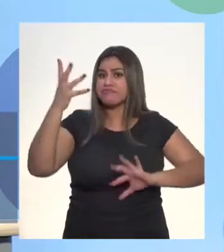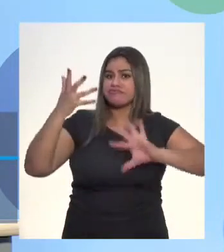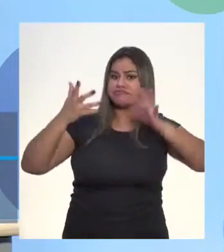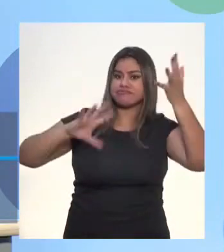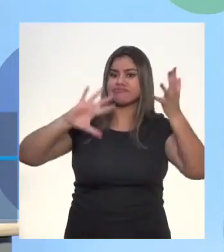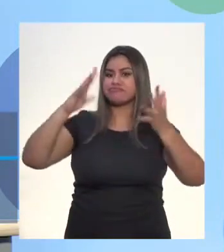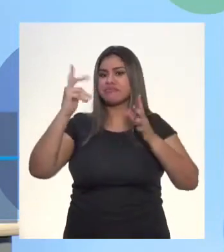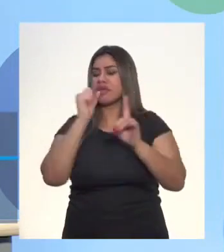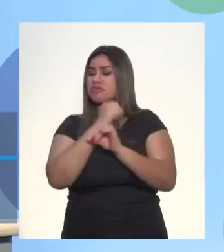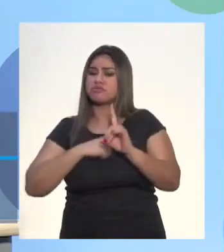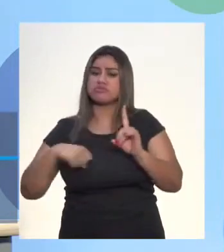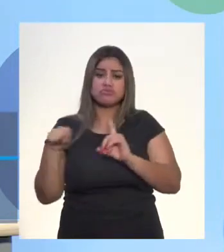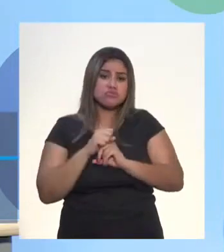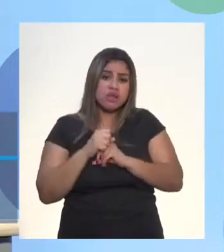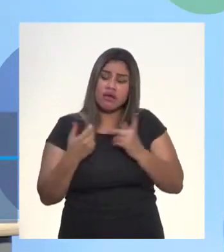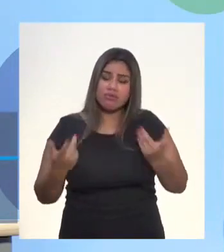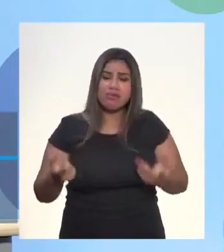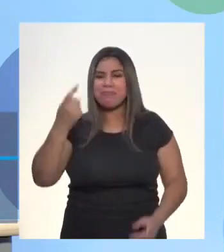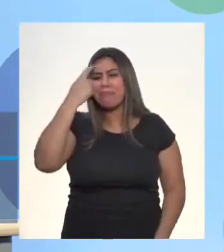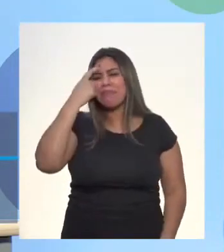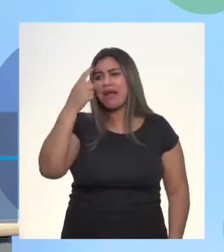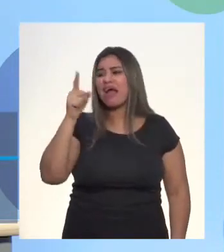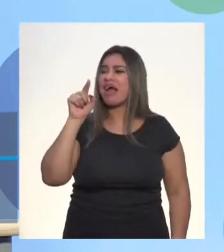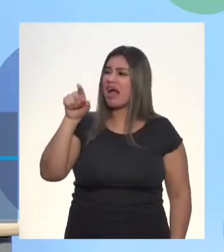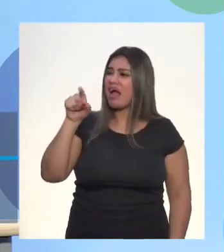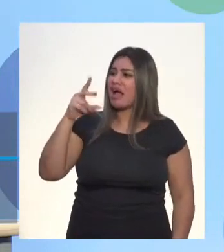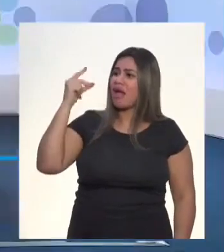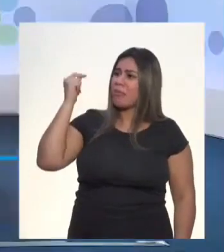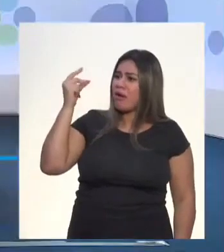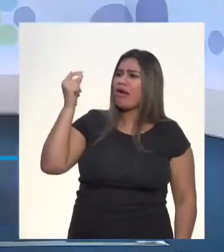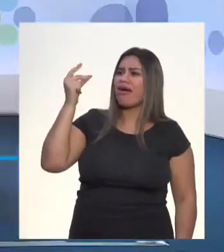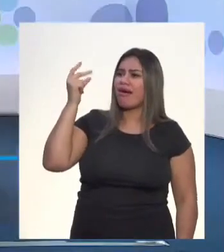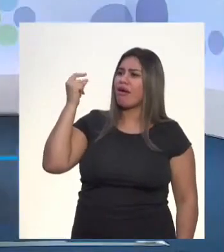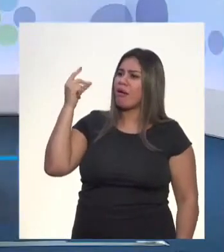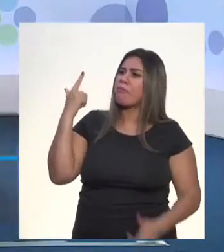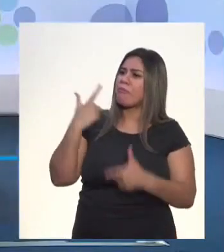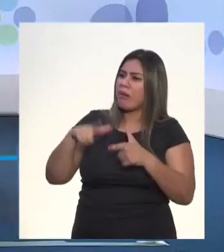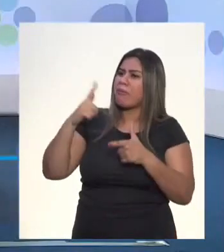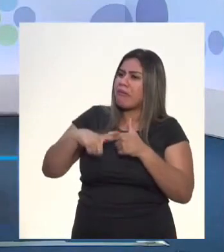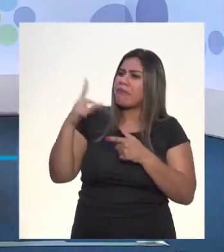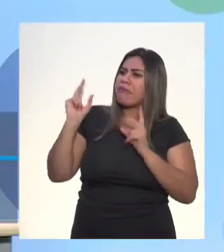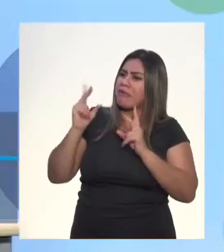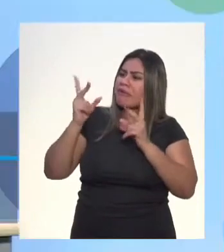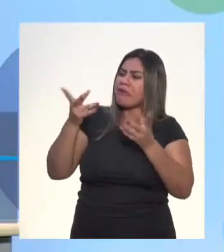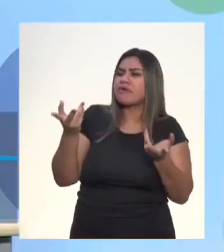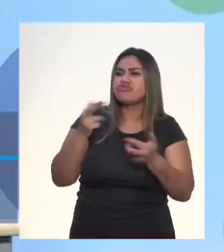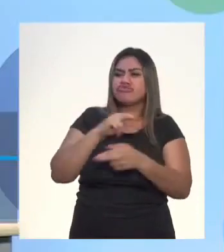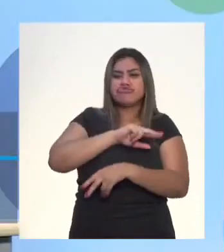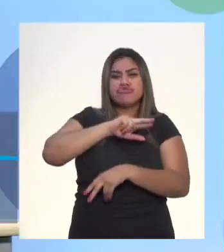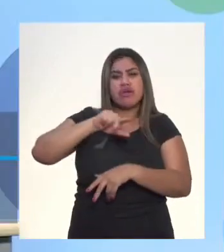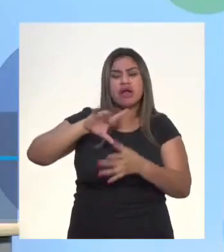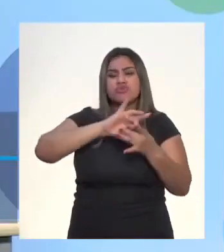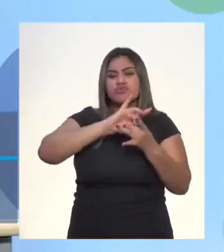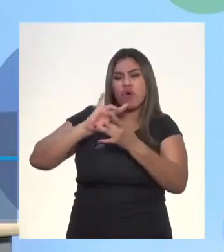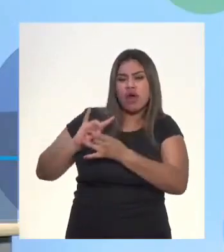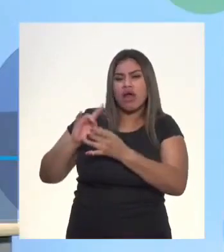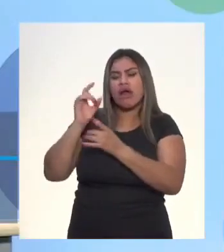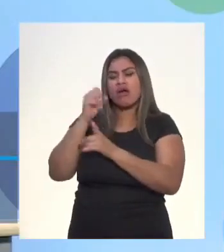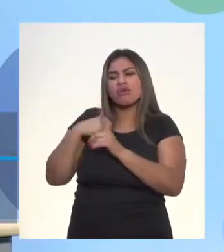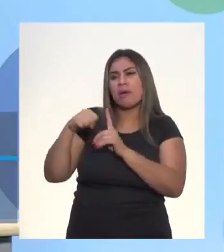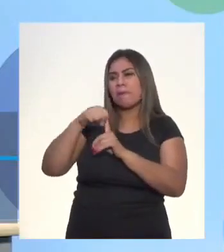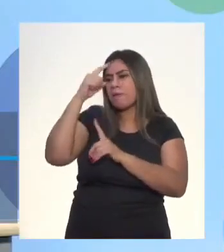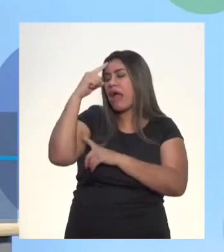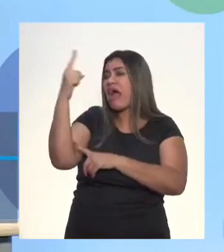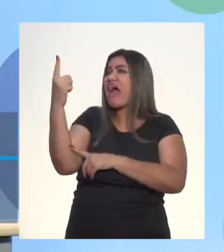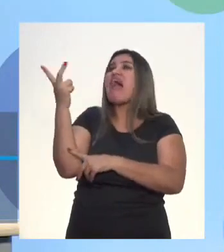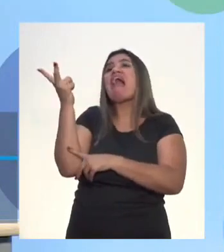fatos sociais. Então, não é porque acontece há muito tempo e em vários contextos sociais que é natural, porque nada